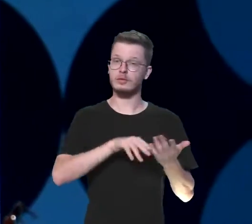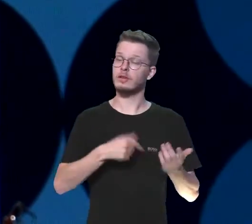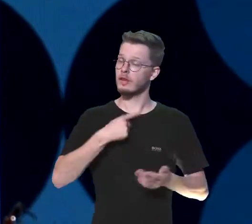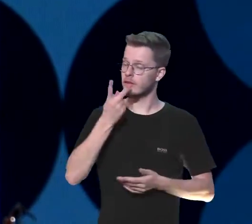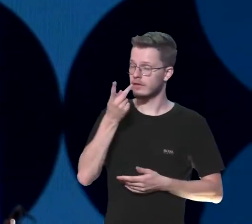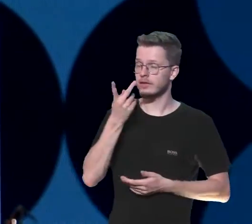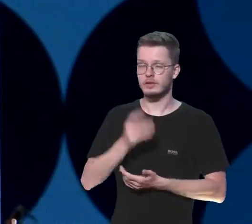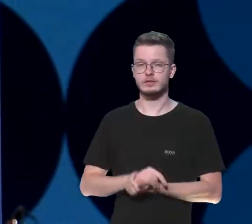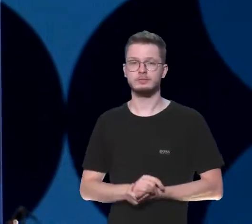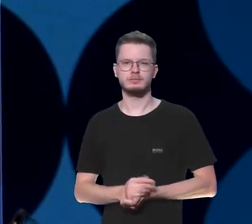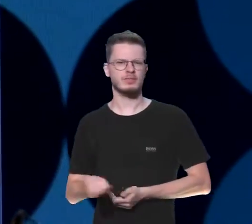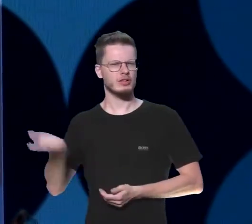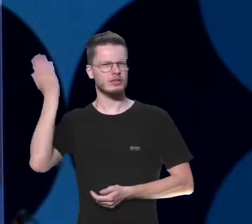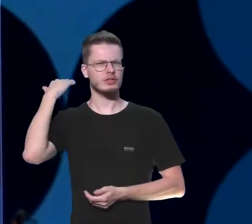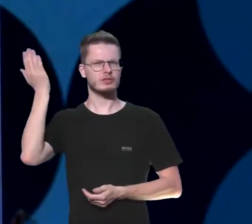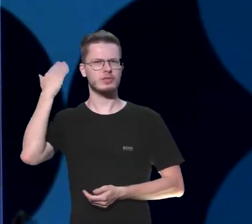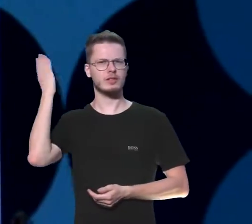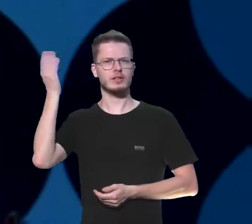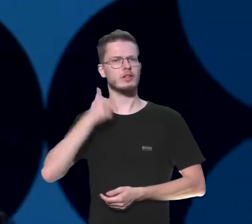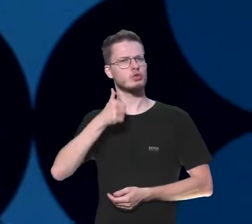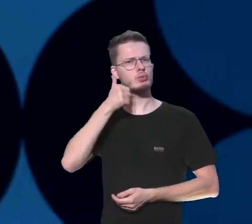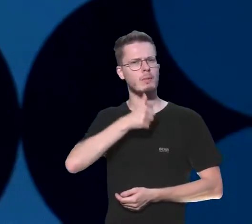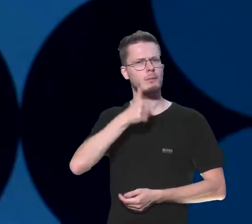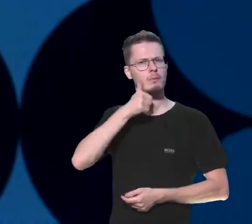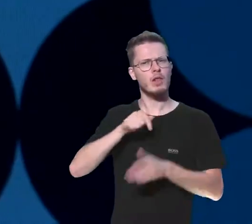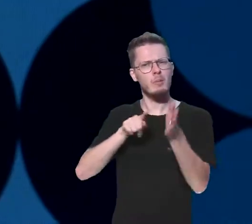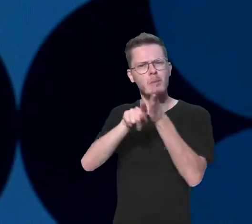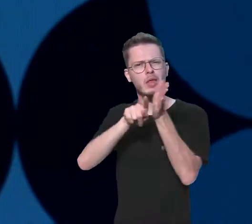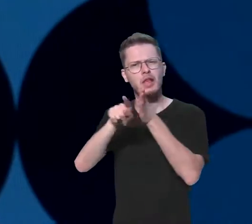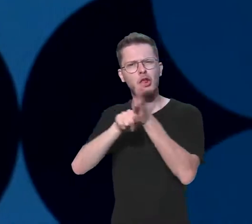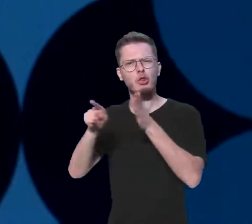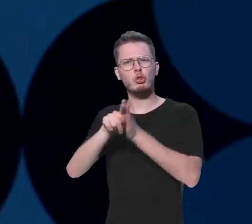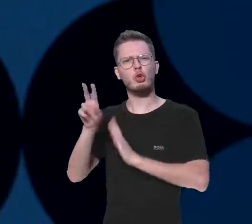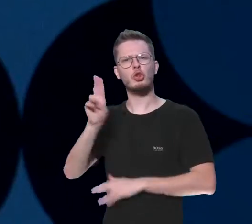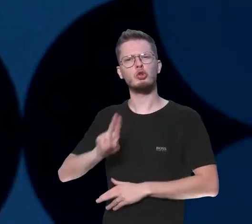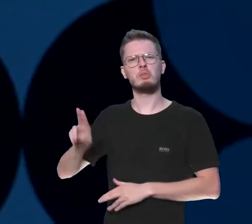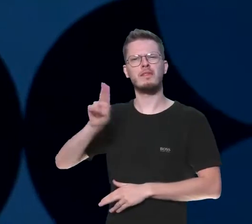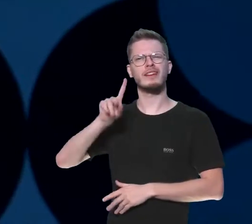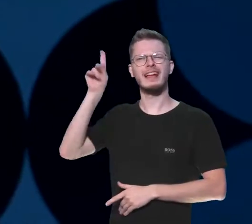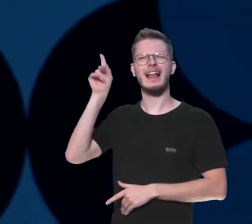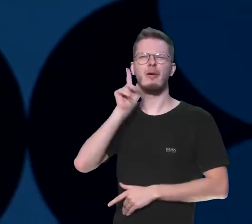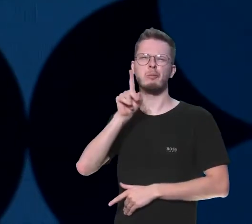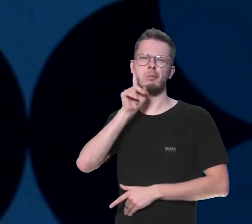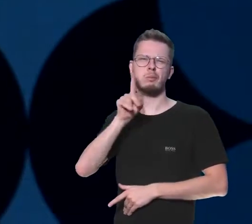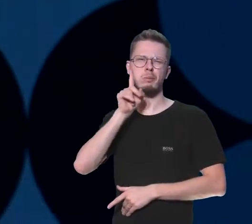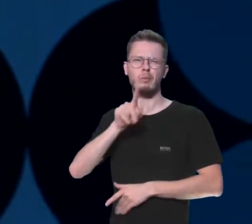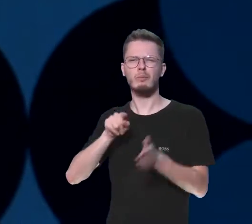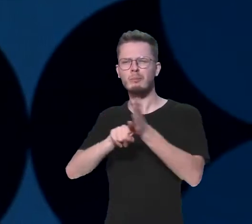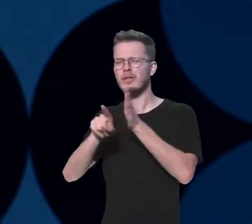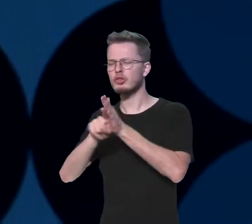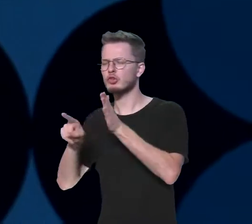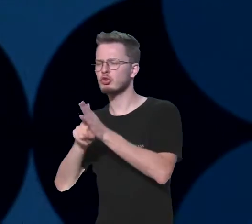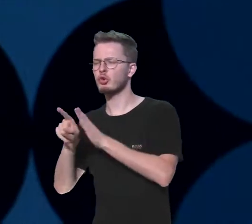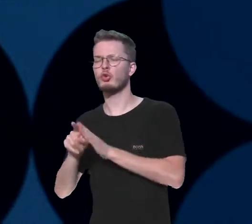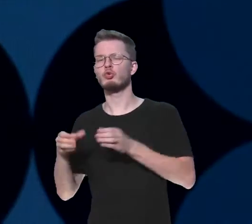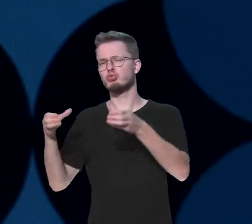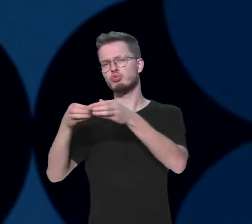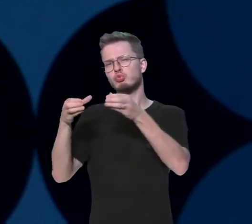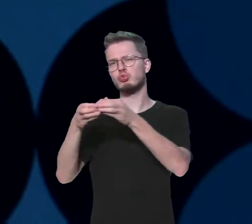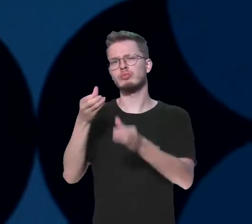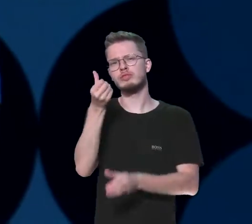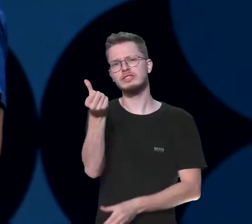uma pesquisadora da Universidade de Yale fez uma pesquisa com cerca de 62 pessoas. Ela